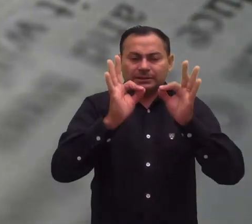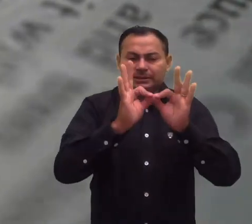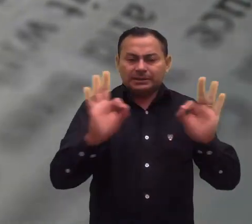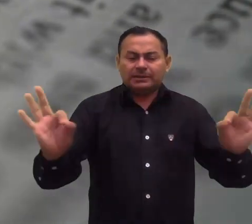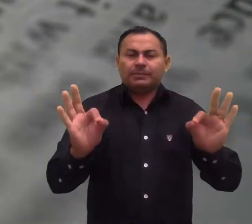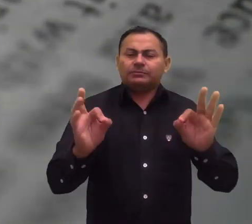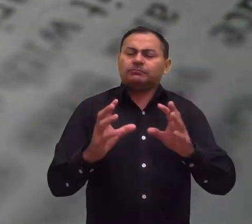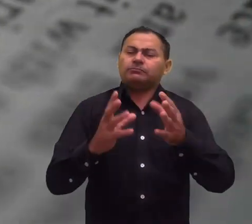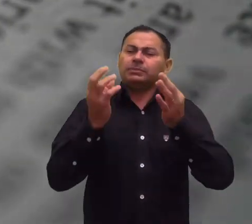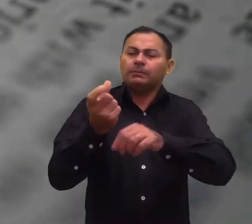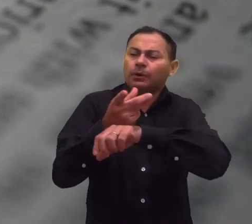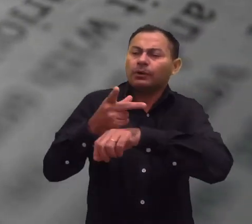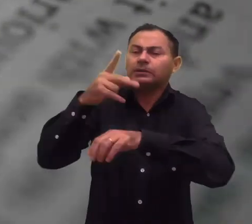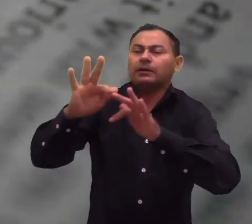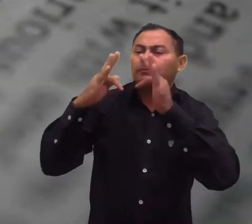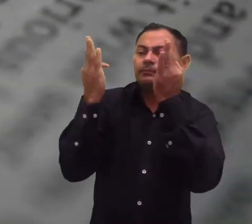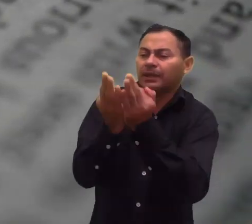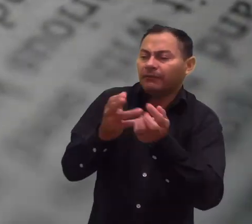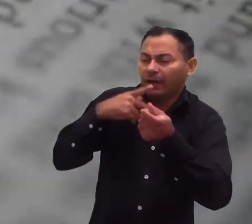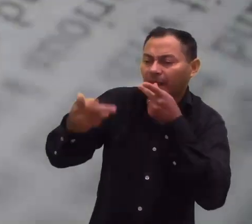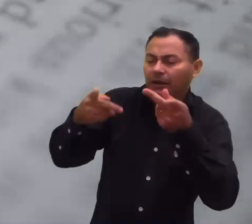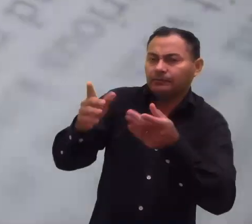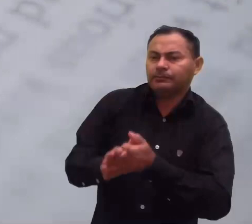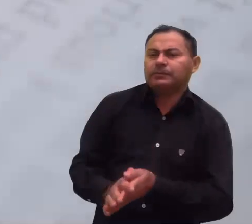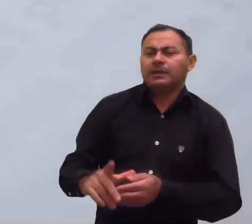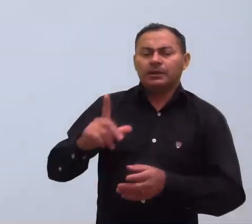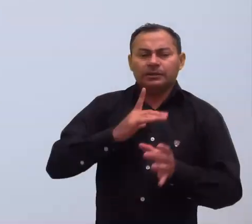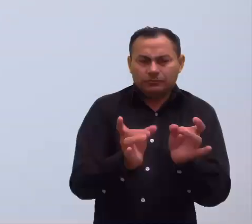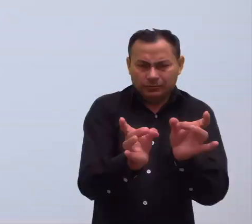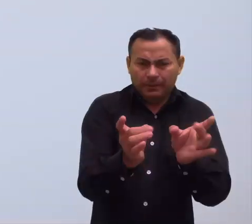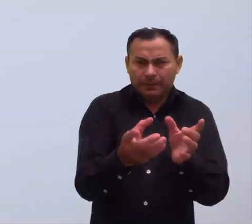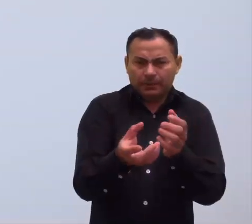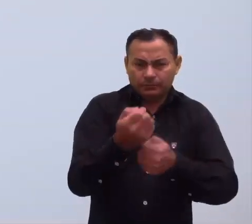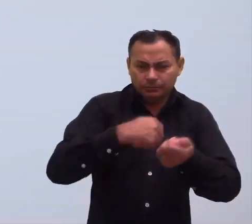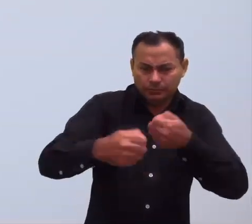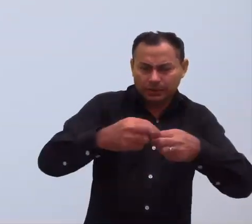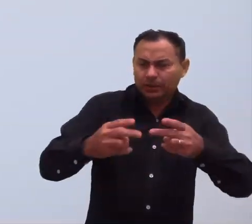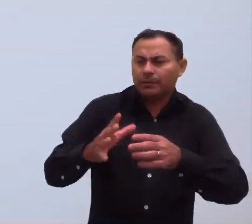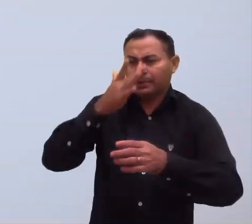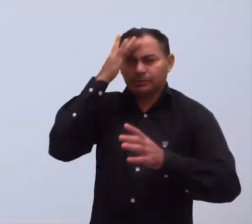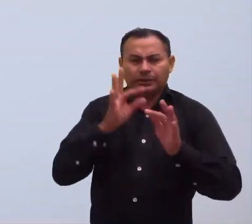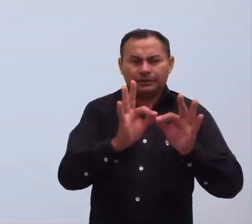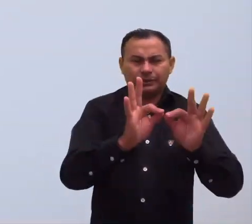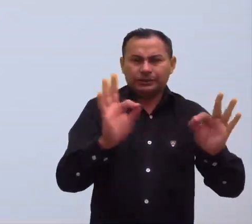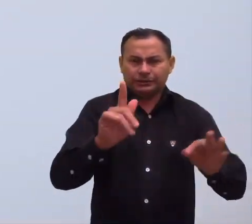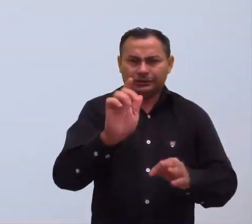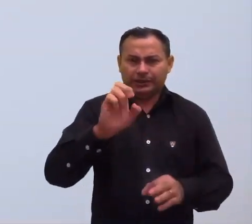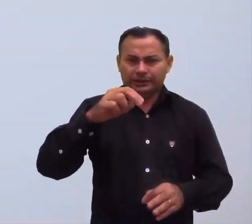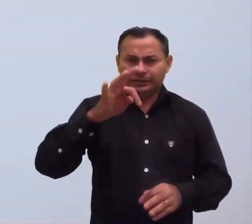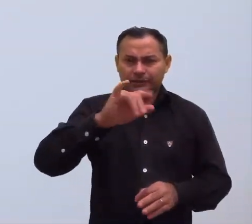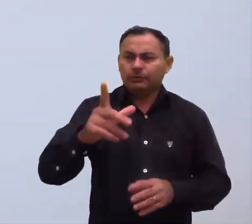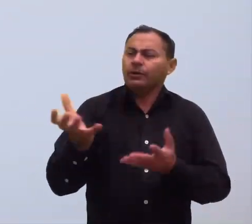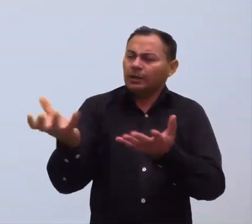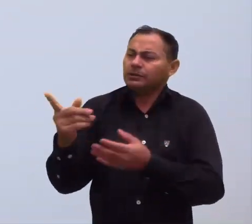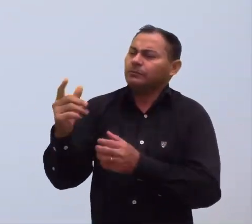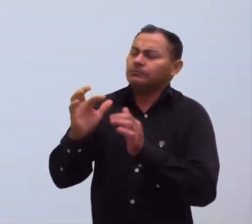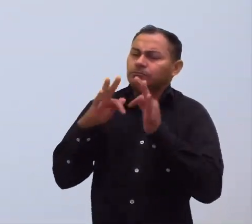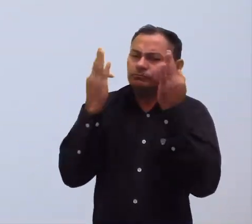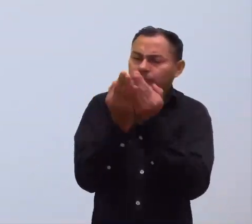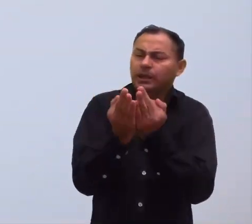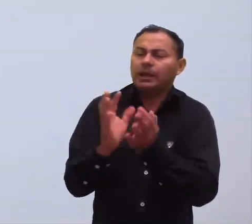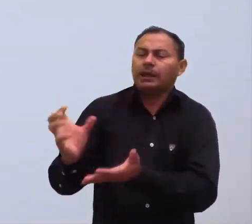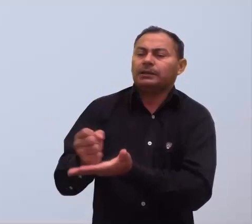para um gentil, ele poderia procurar um de seus parentes e dizer: Tive de vender meu negócio para um gentil e quero que você seja